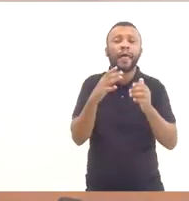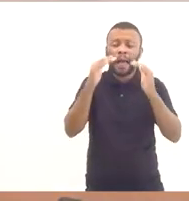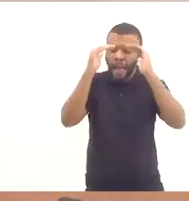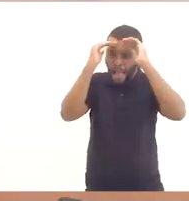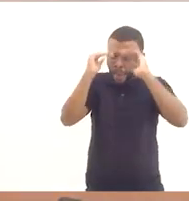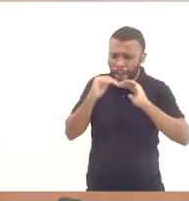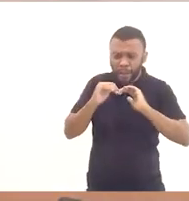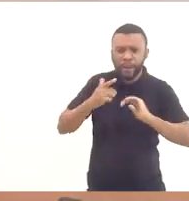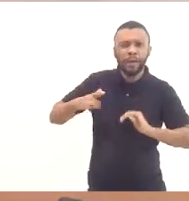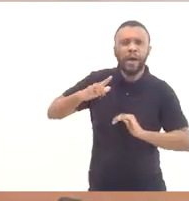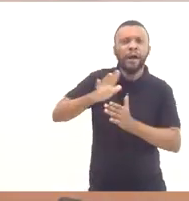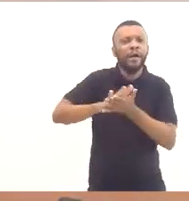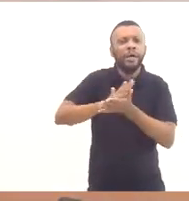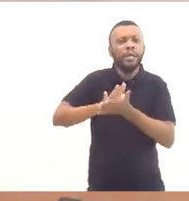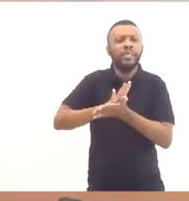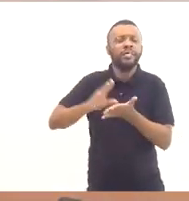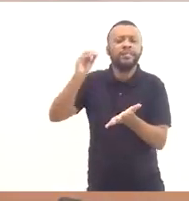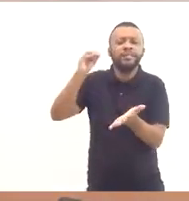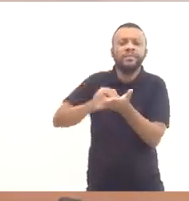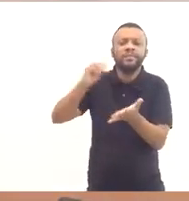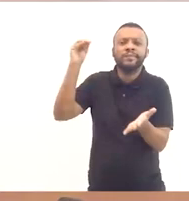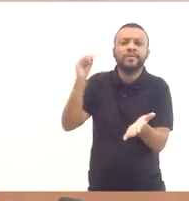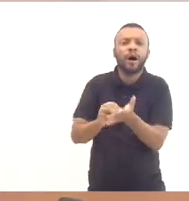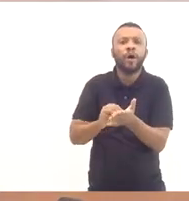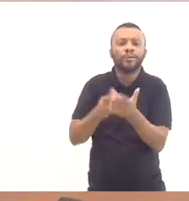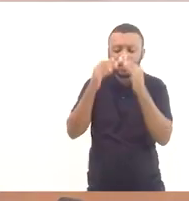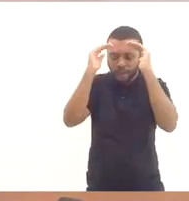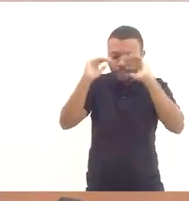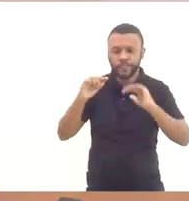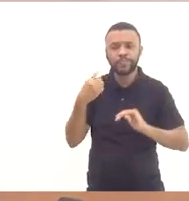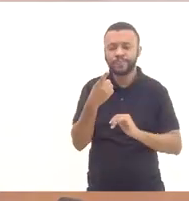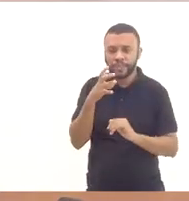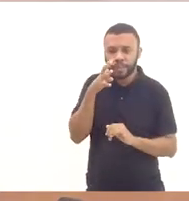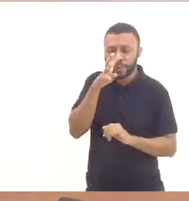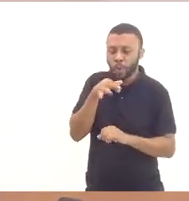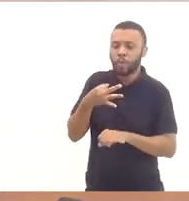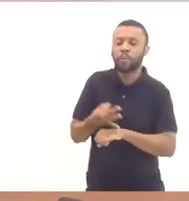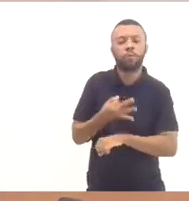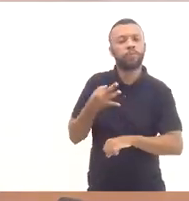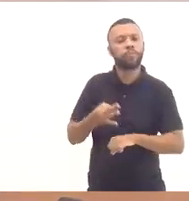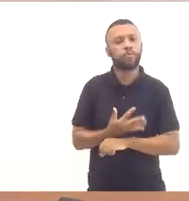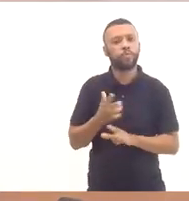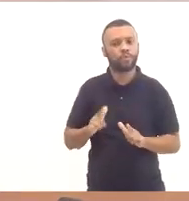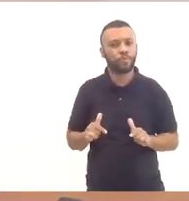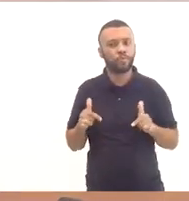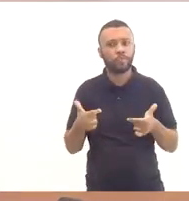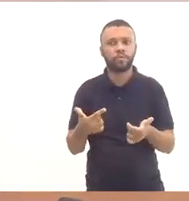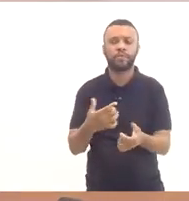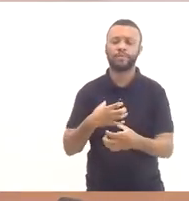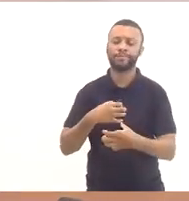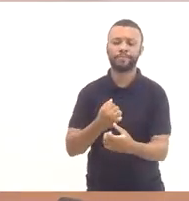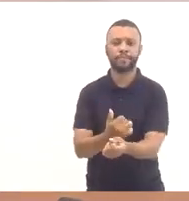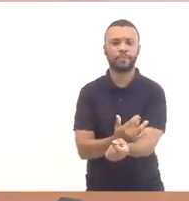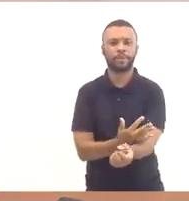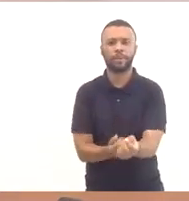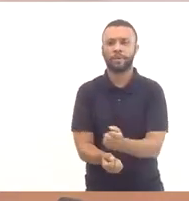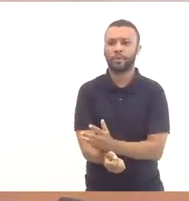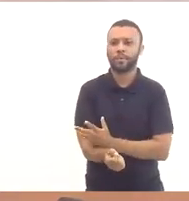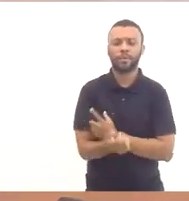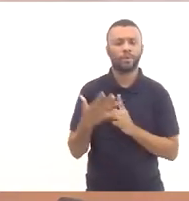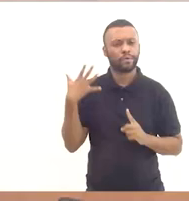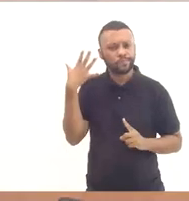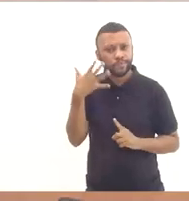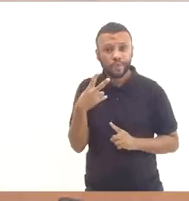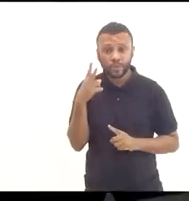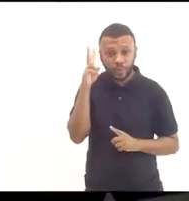respeito porque a respeito a gente ainda não tem a gente precisa de persistência eu tô muito emocionada na minha fala porque tem